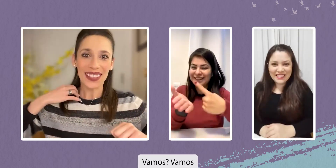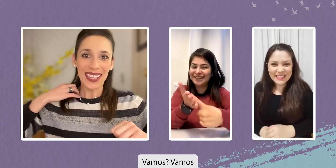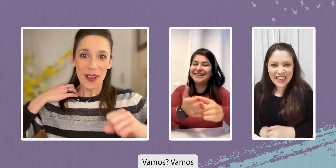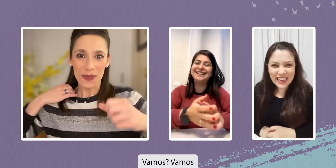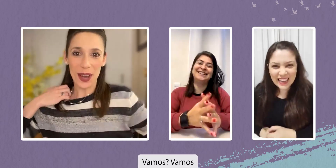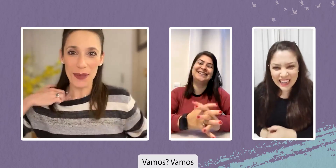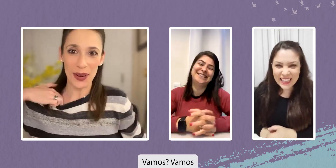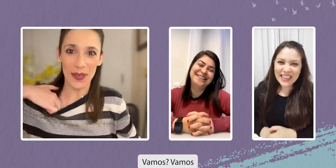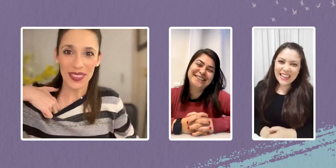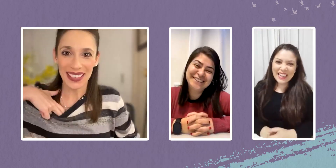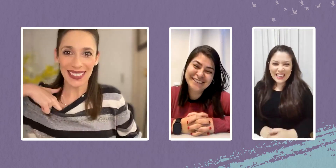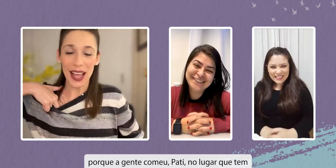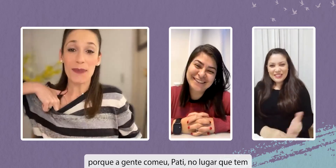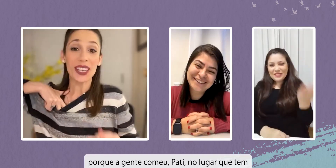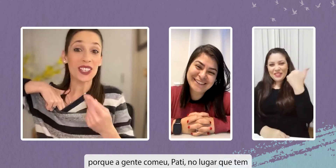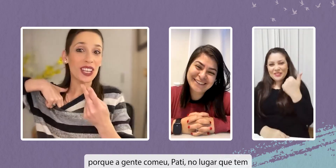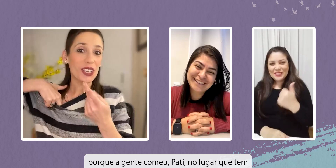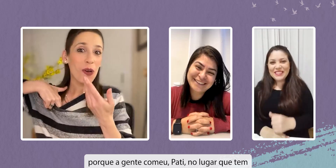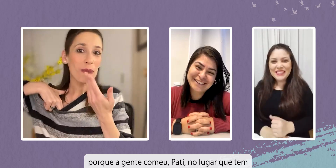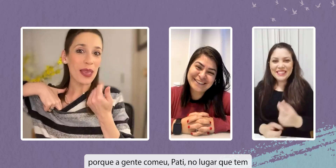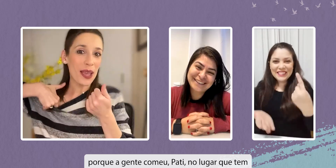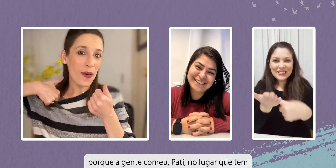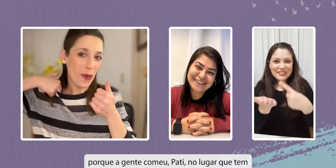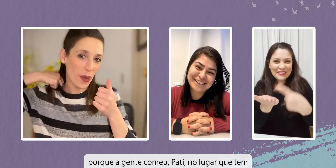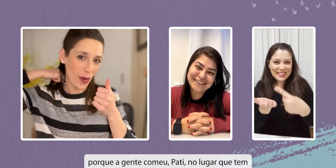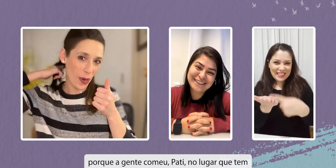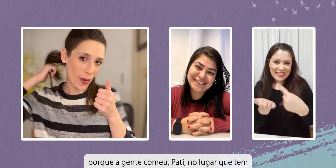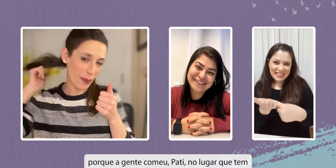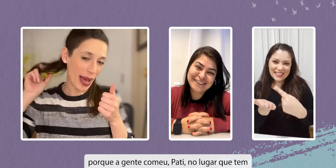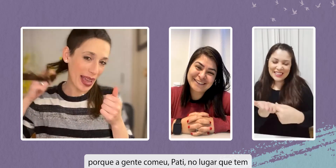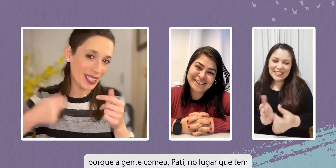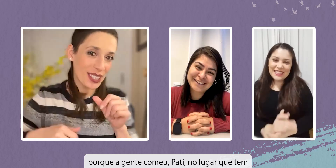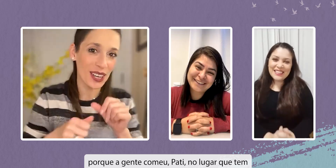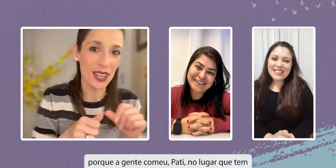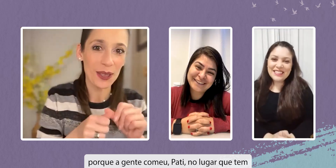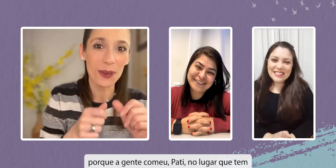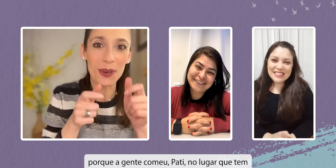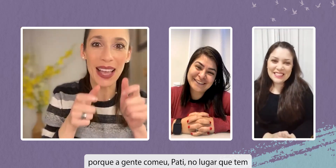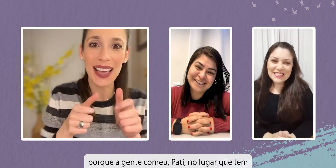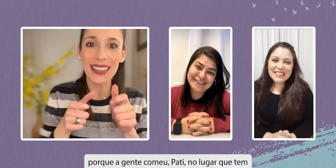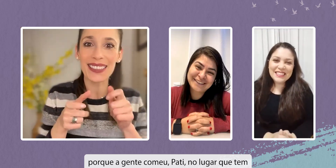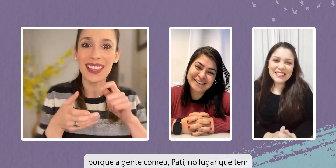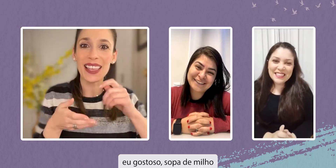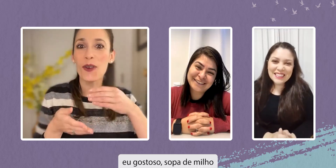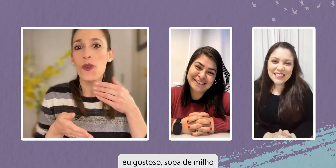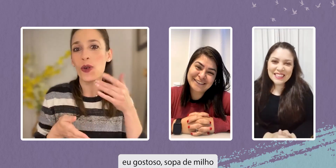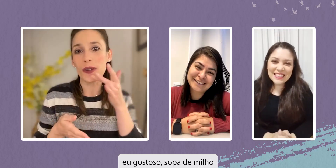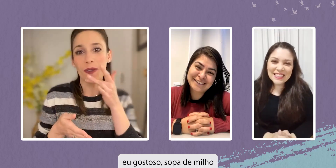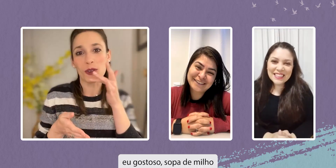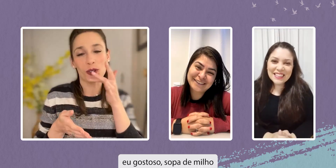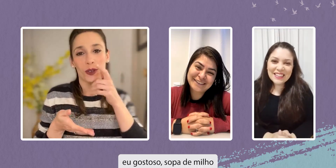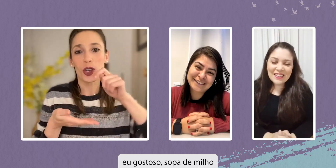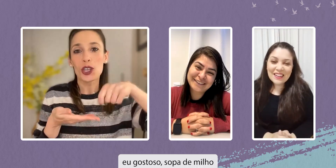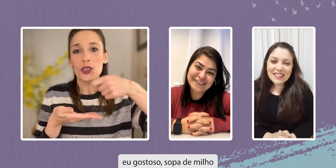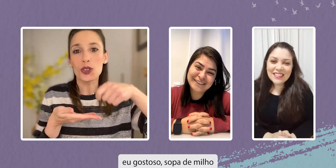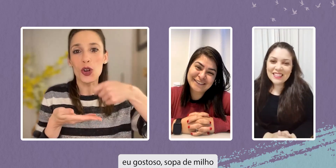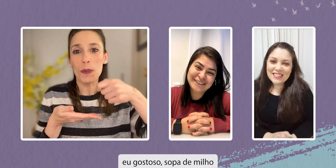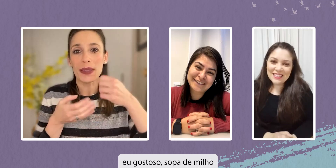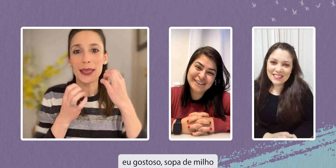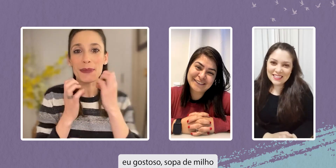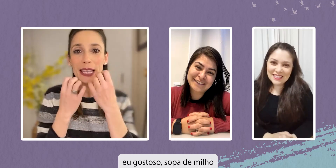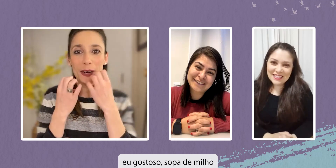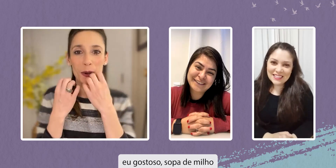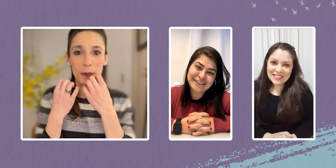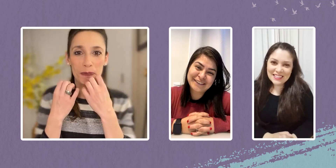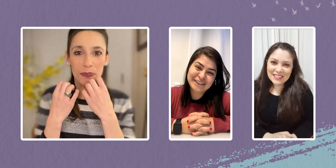Tá. Vamos? Tá, porque a gente comeu, Paty, num lugar que tem gostoso.